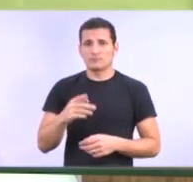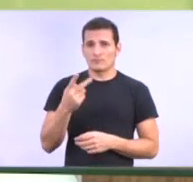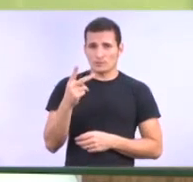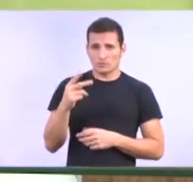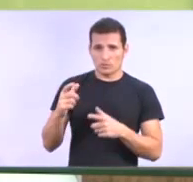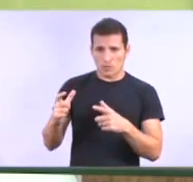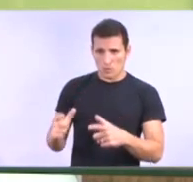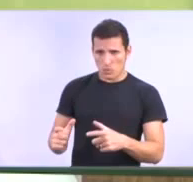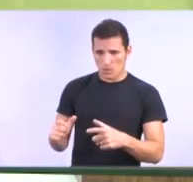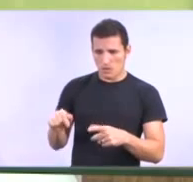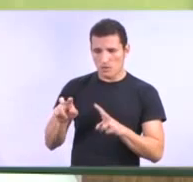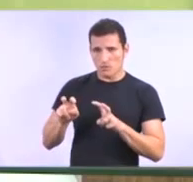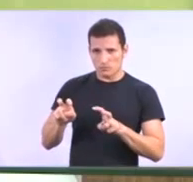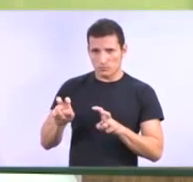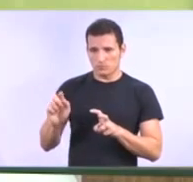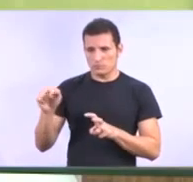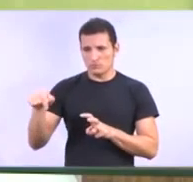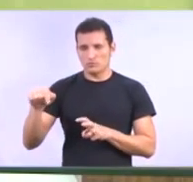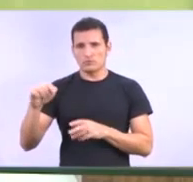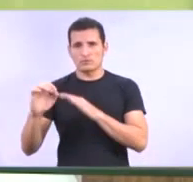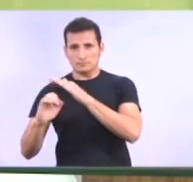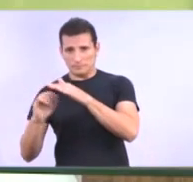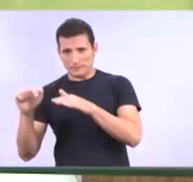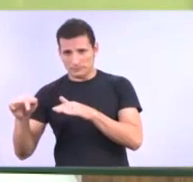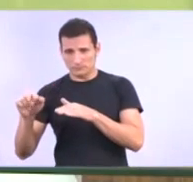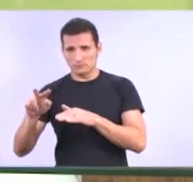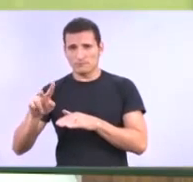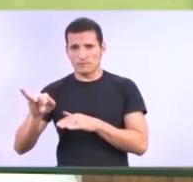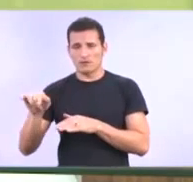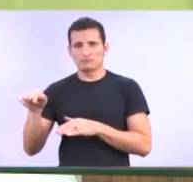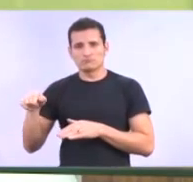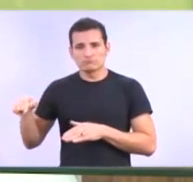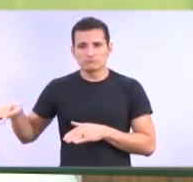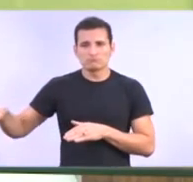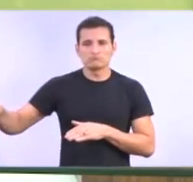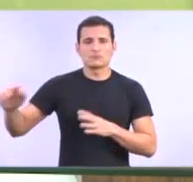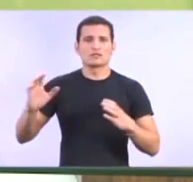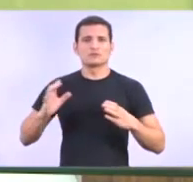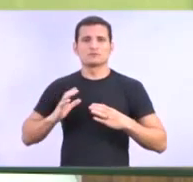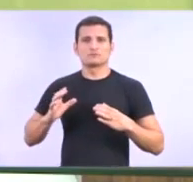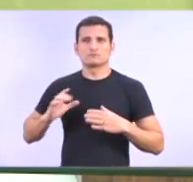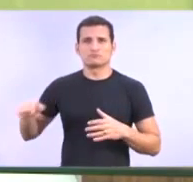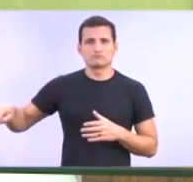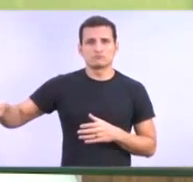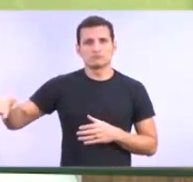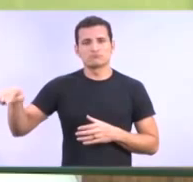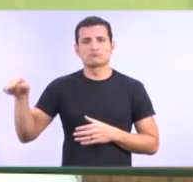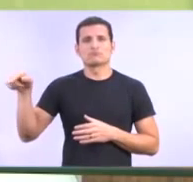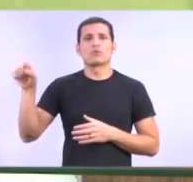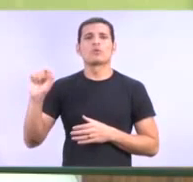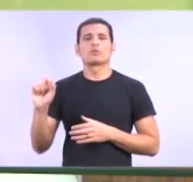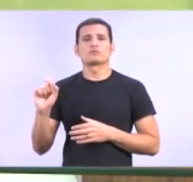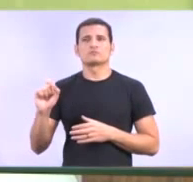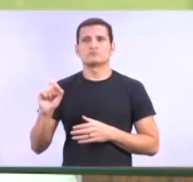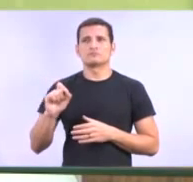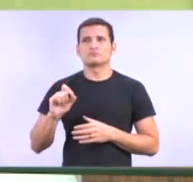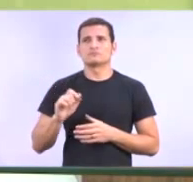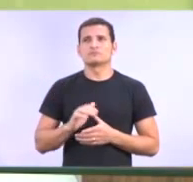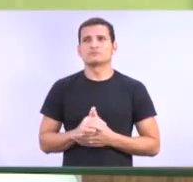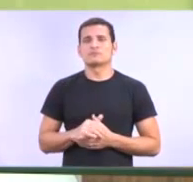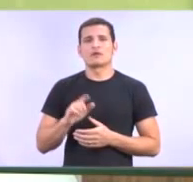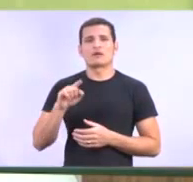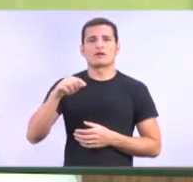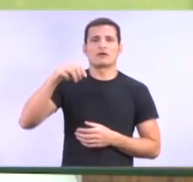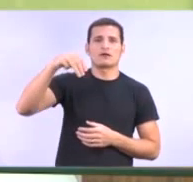local e a operadora vai percorrer a cidade até a operadora. O que é isso? É uma